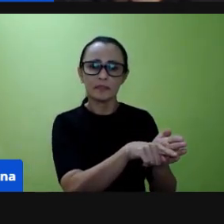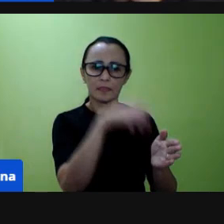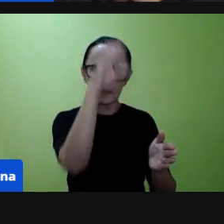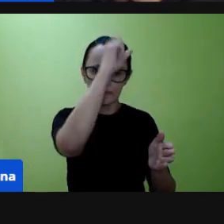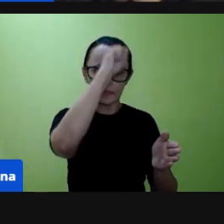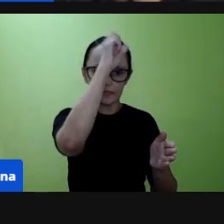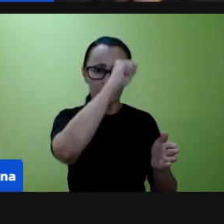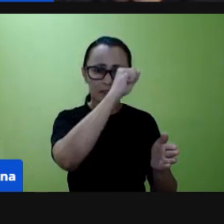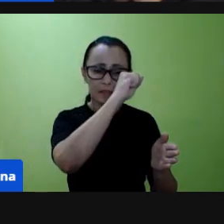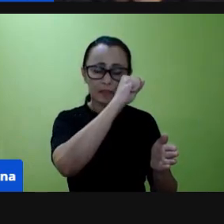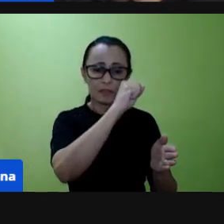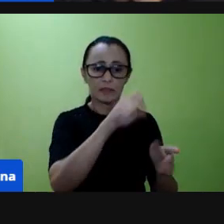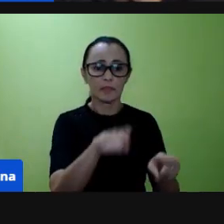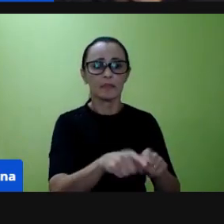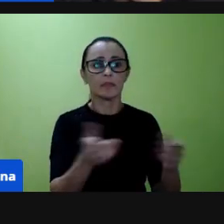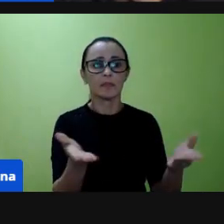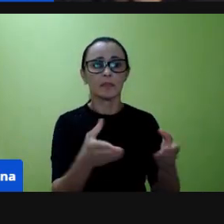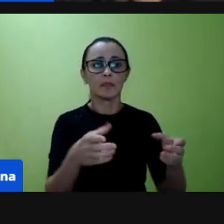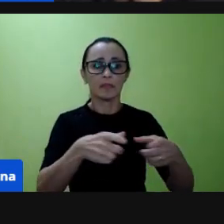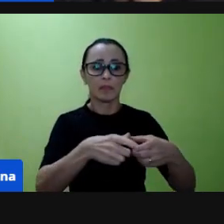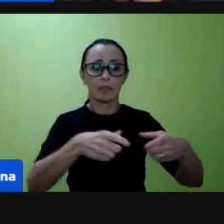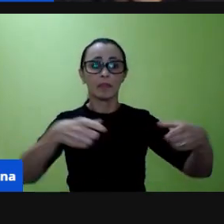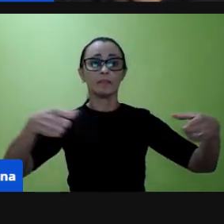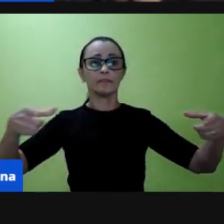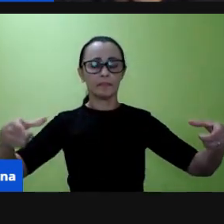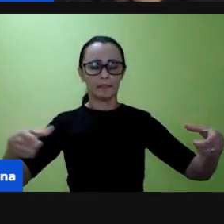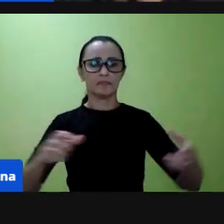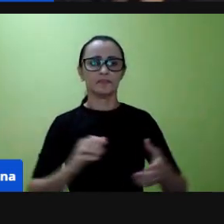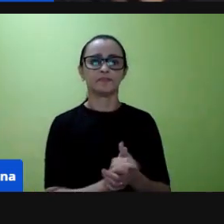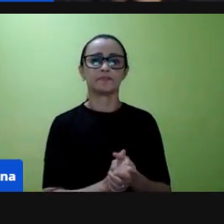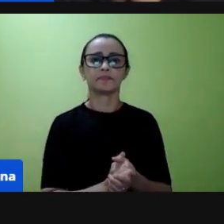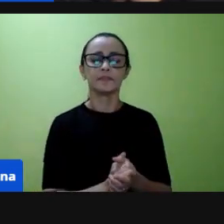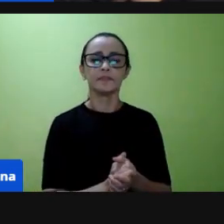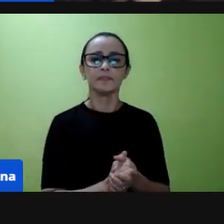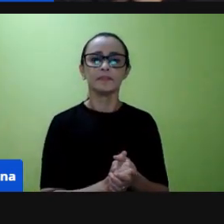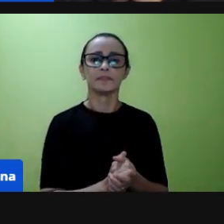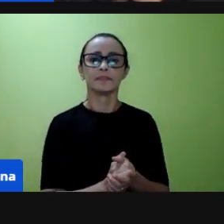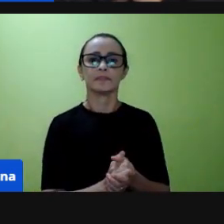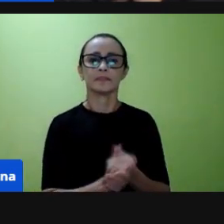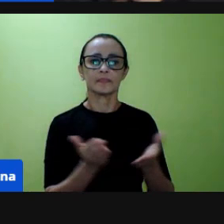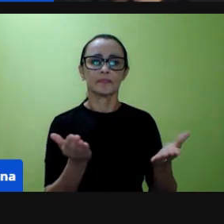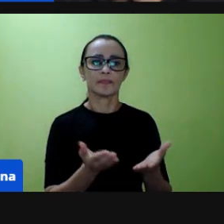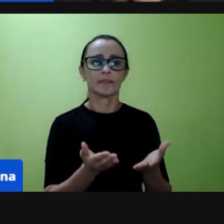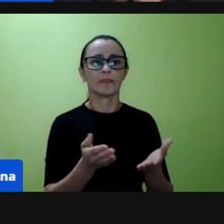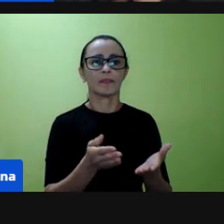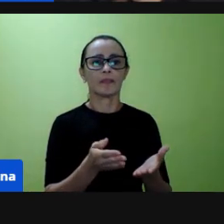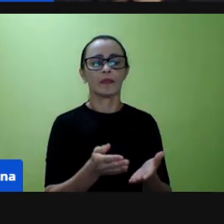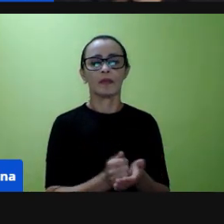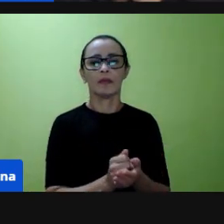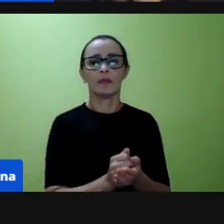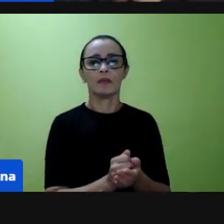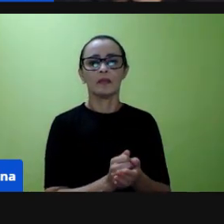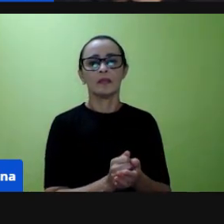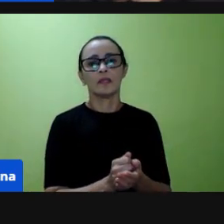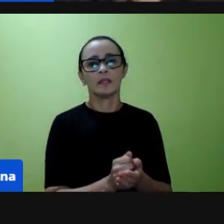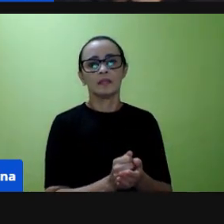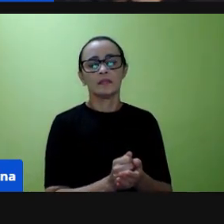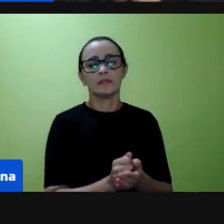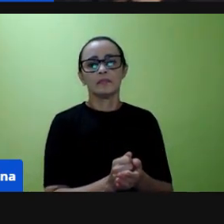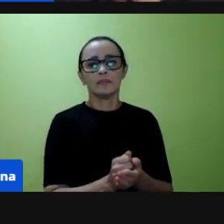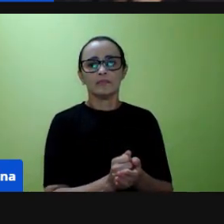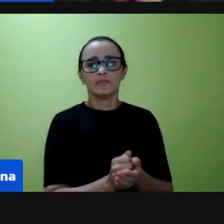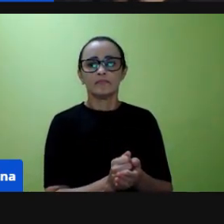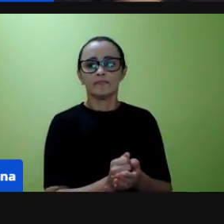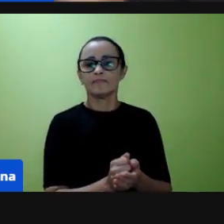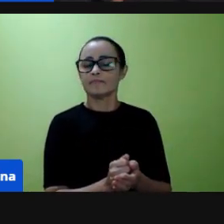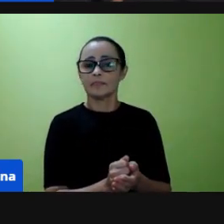Elisângela, pode falar um pouquinho sobre isso? Com certeza, nós passamos por momentos de grandes transformações do